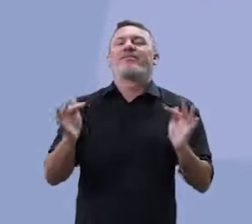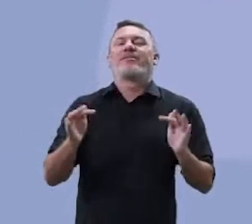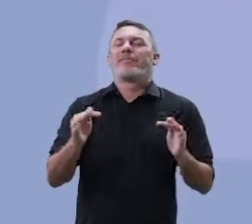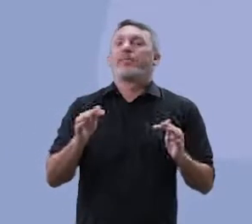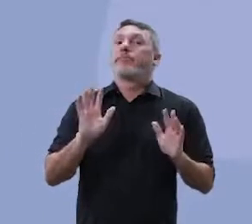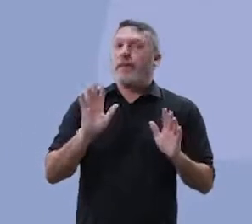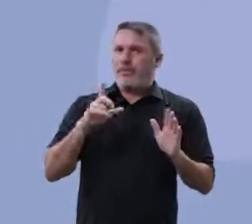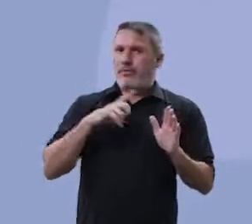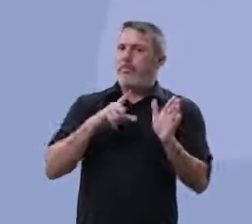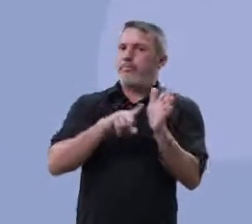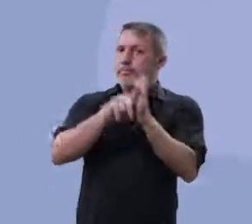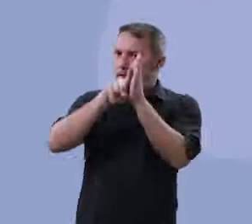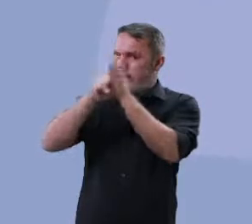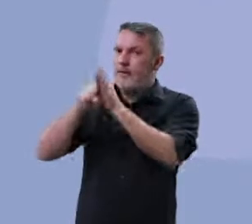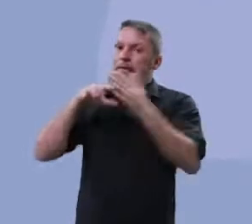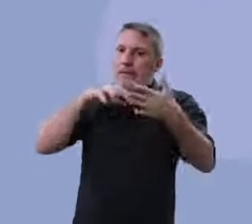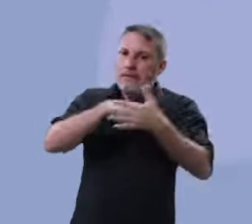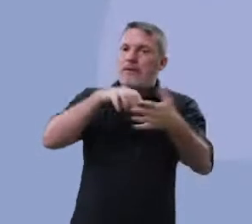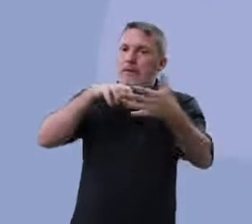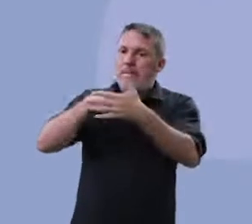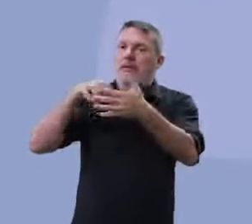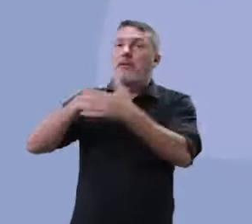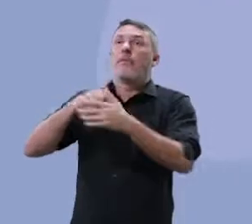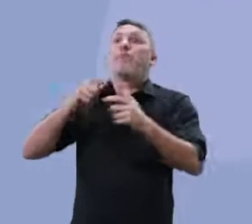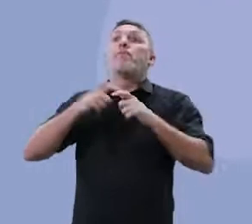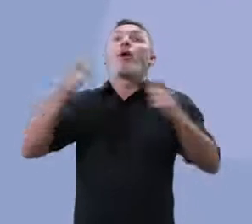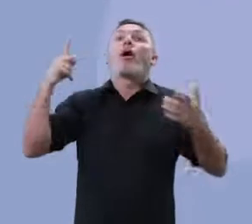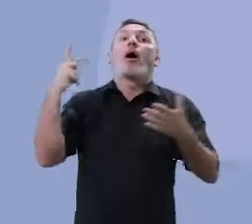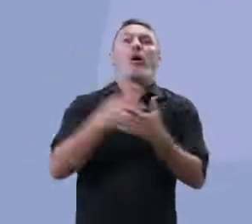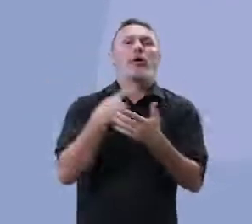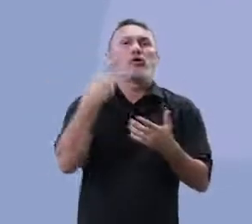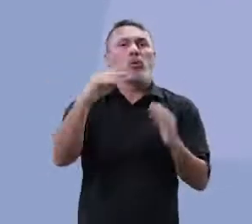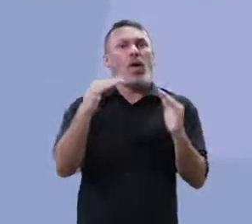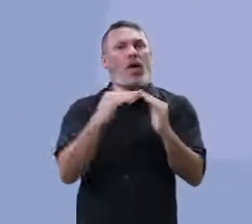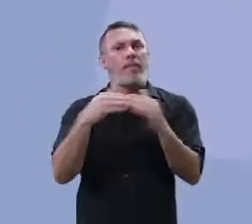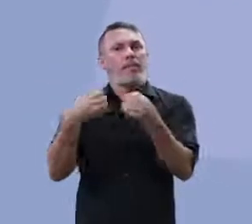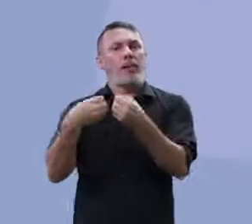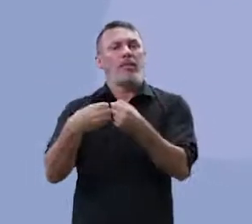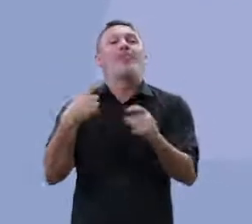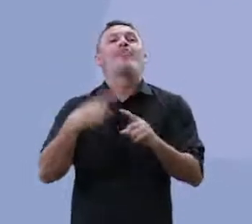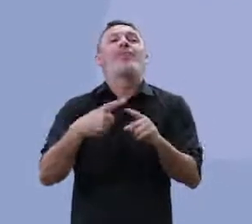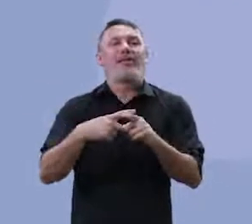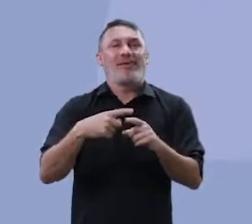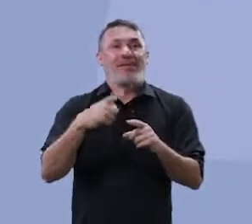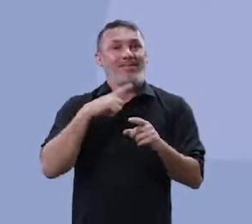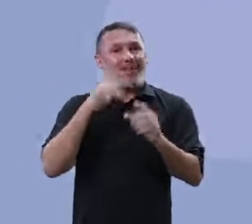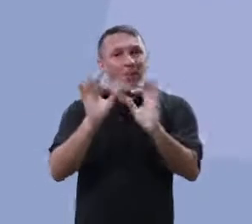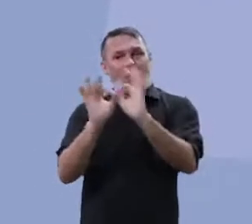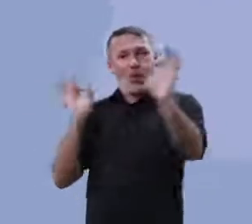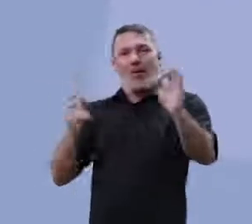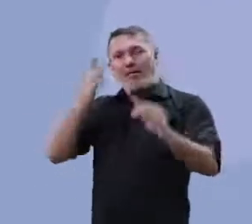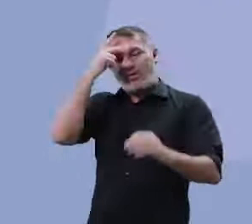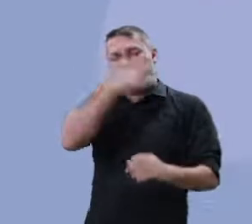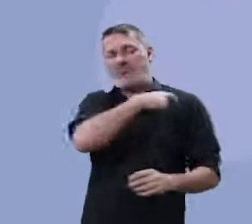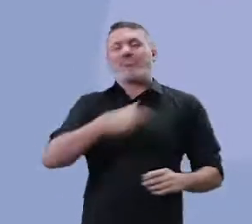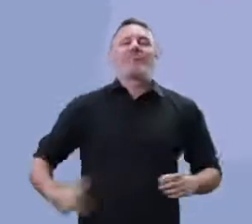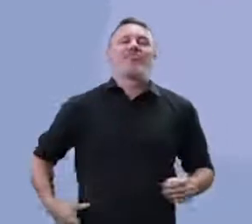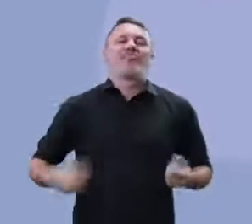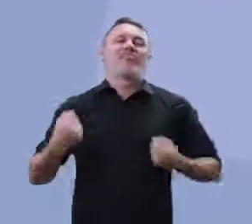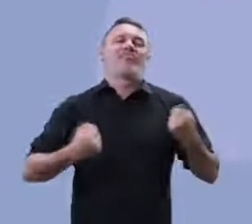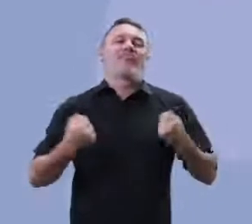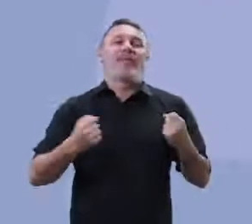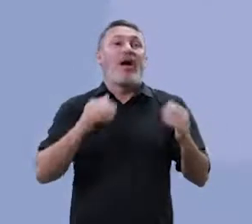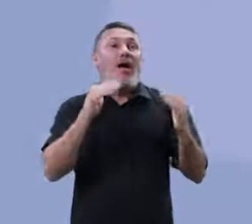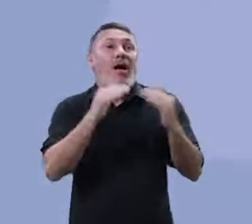acidente. Mas pesquisas revelam que os acidentes geralmente ocorrem próximo à sua casa, ocorrem próximo à sua casa. Por quê? Ali é onde o momento você cheguei